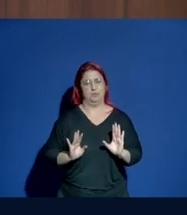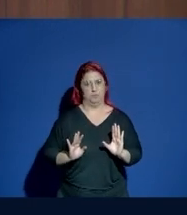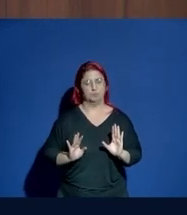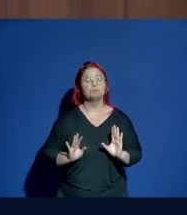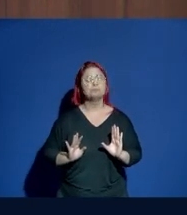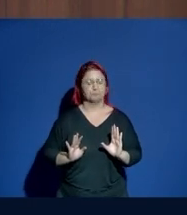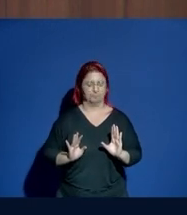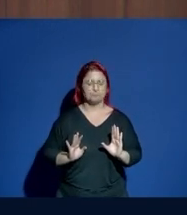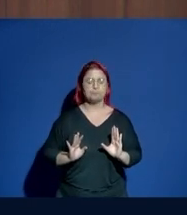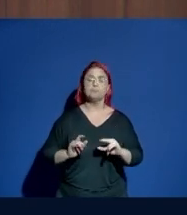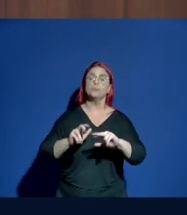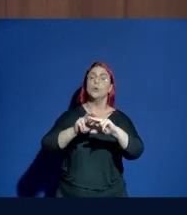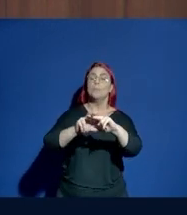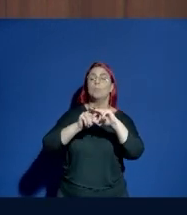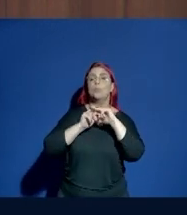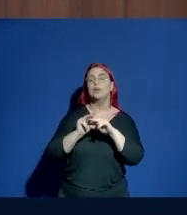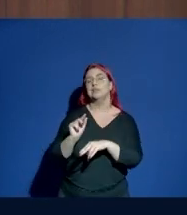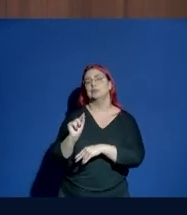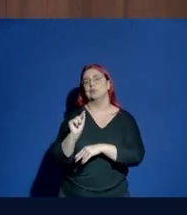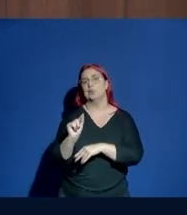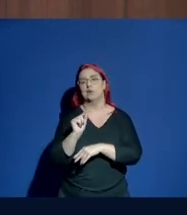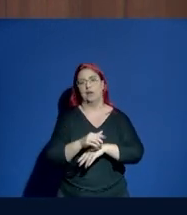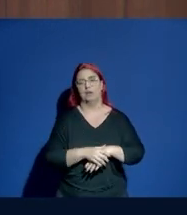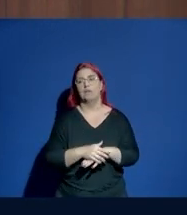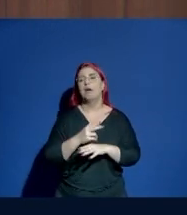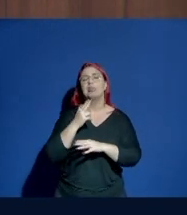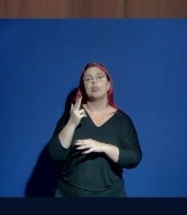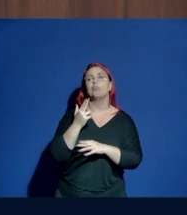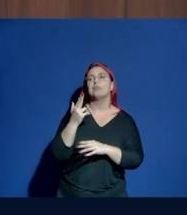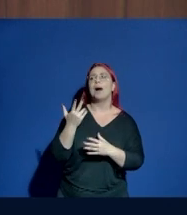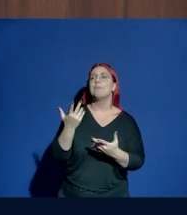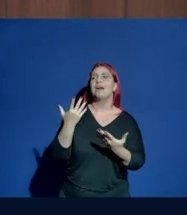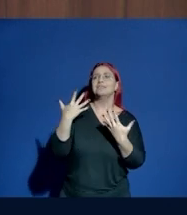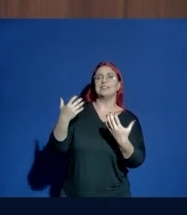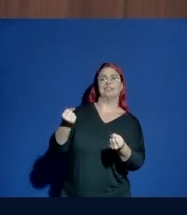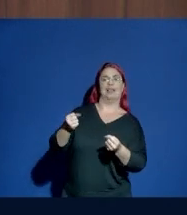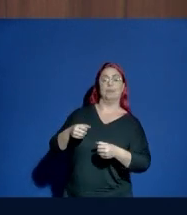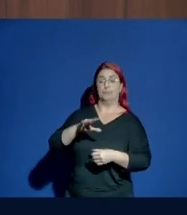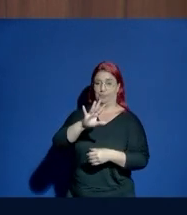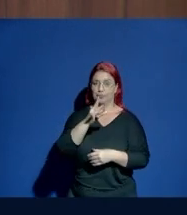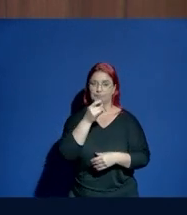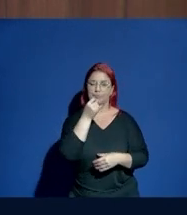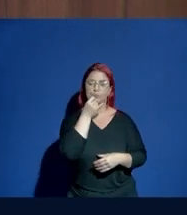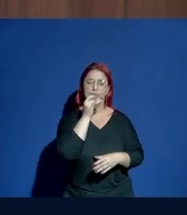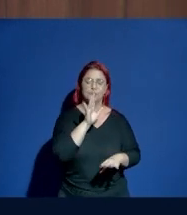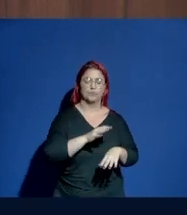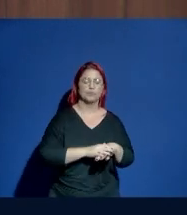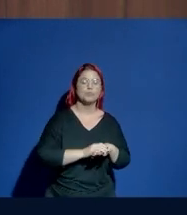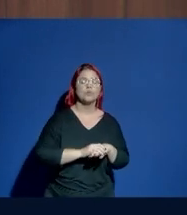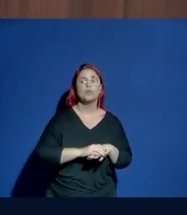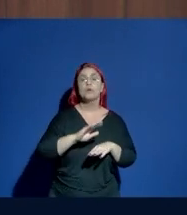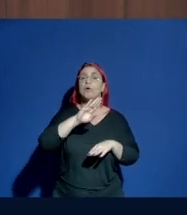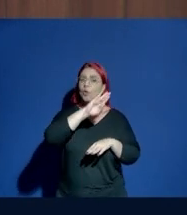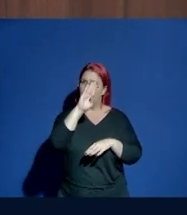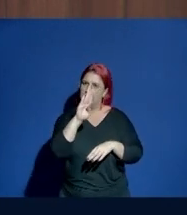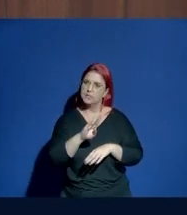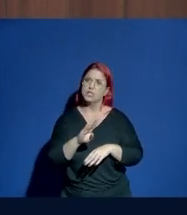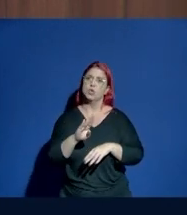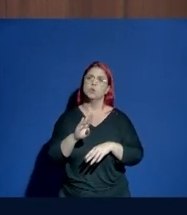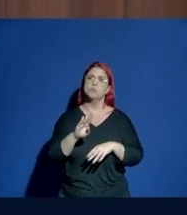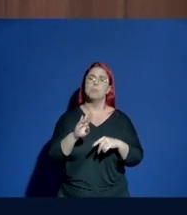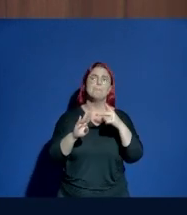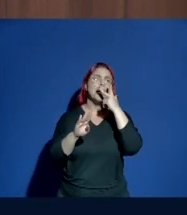essa narrativa não pode prevalecer o que ocorreu o Brasil de uma certa maneira simclausou